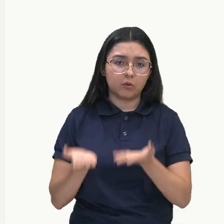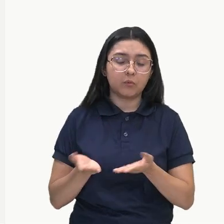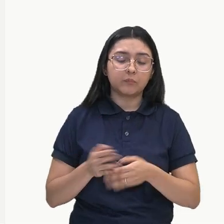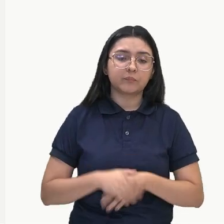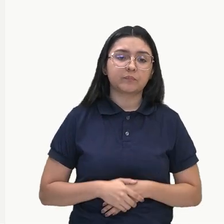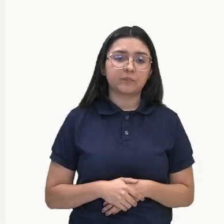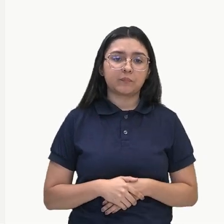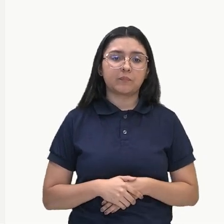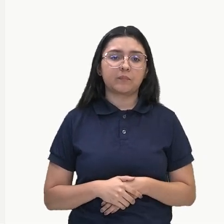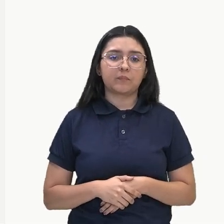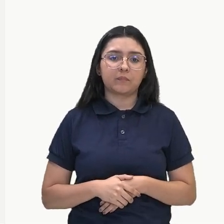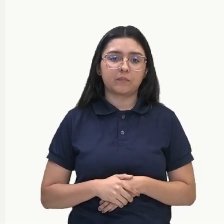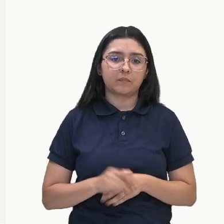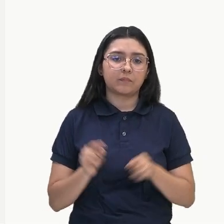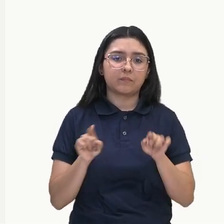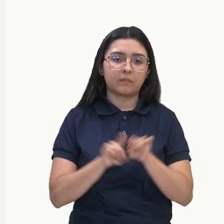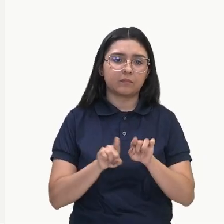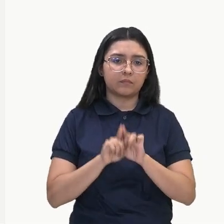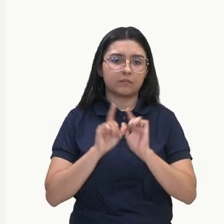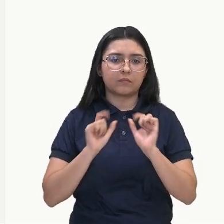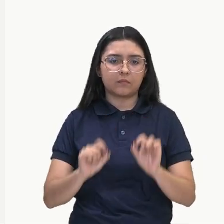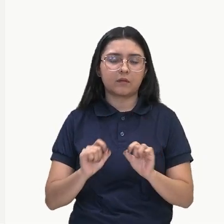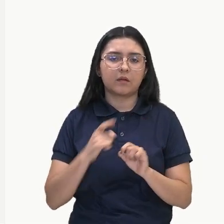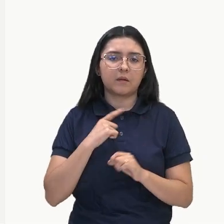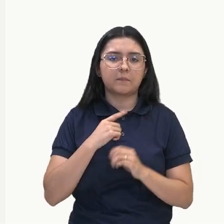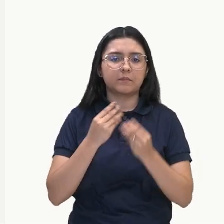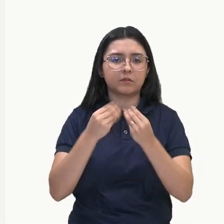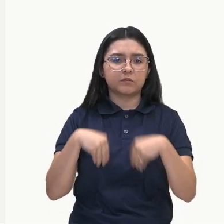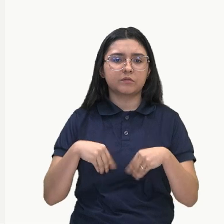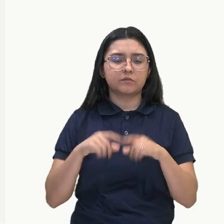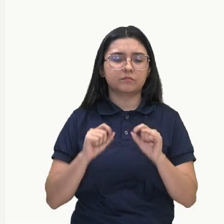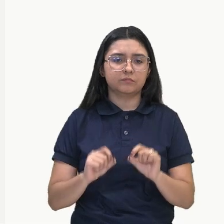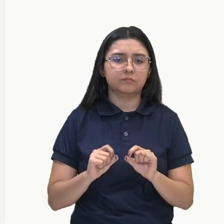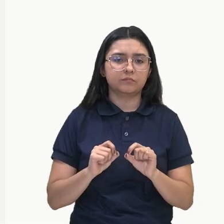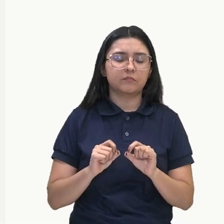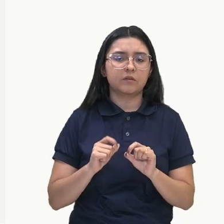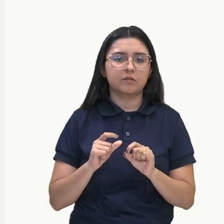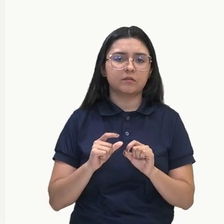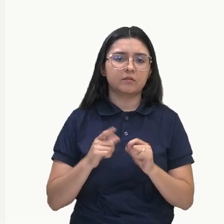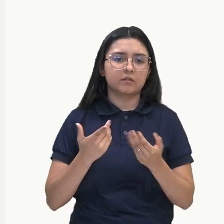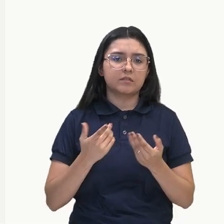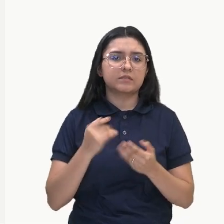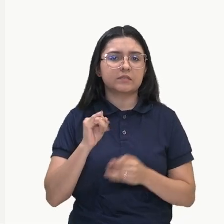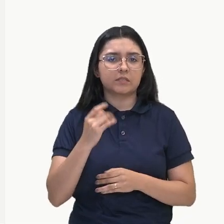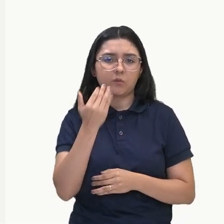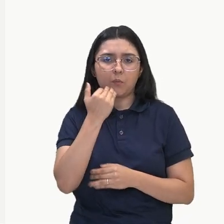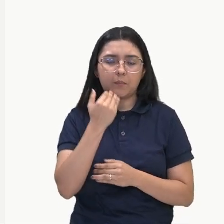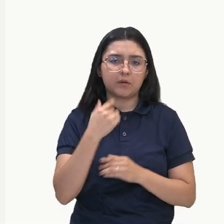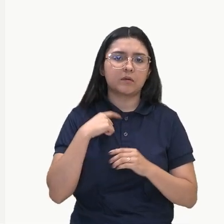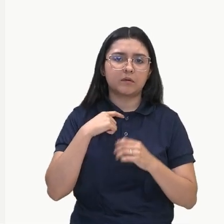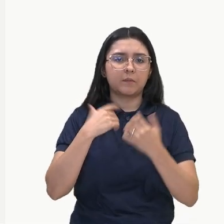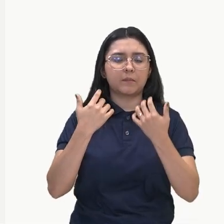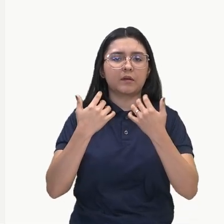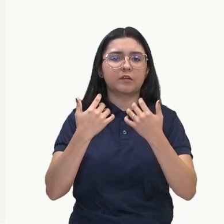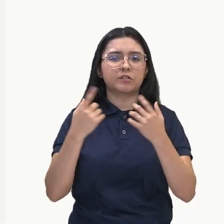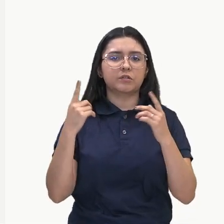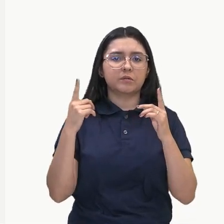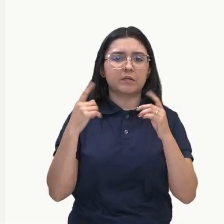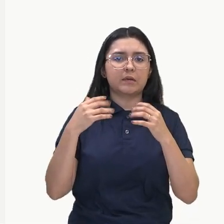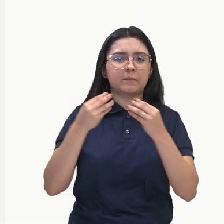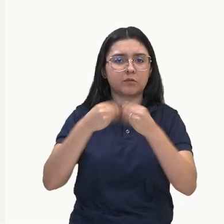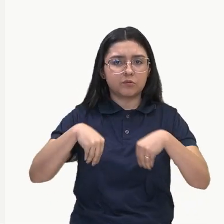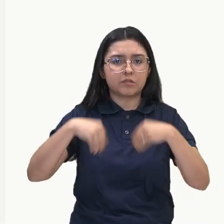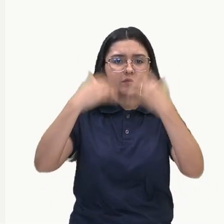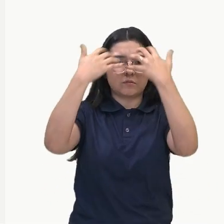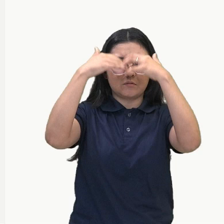a desnutrição compromete o raciocínio. Letra E, as residências carecem